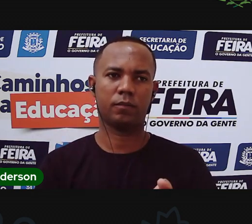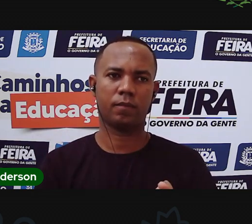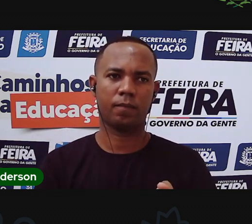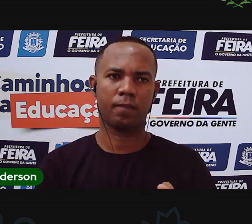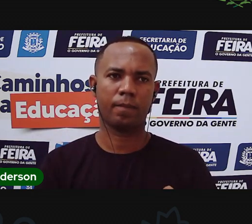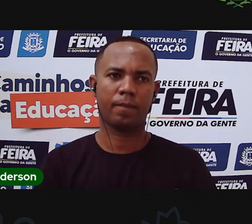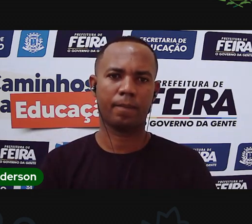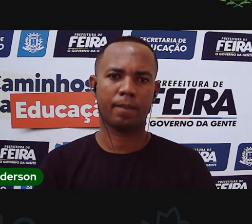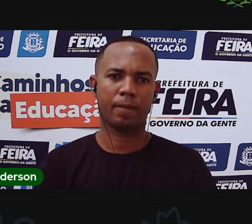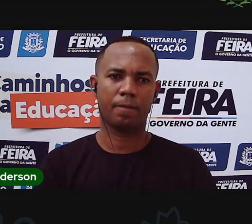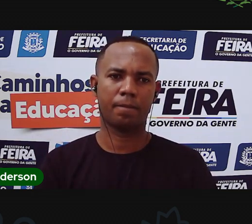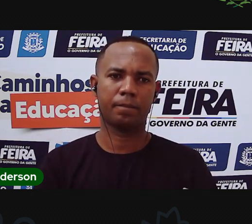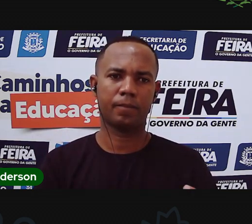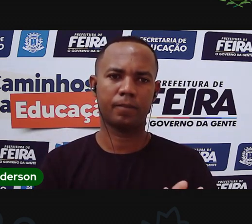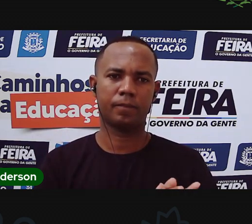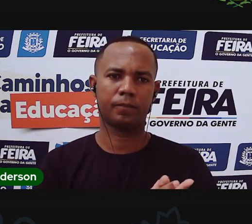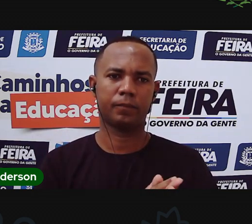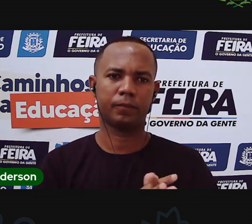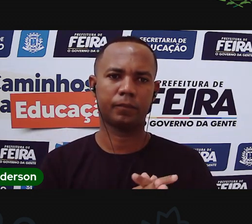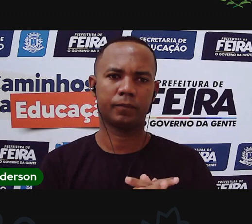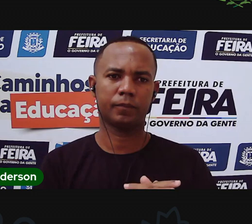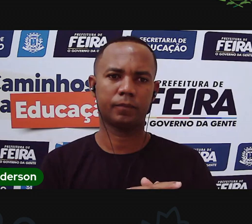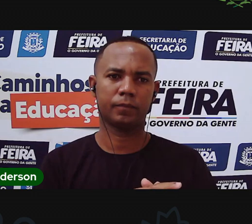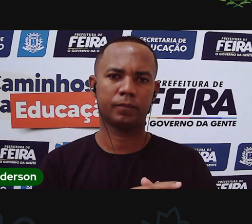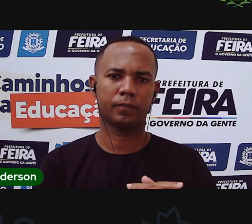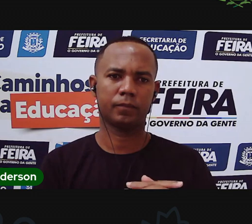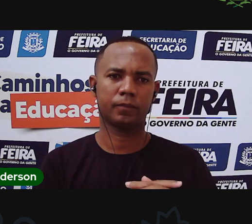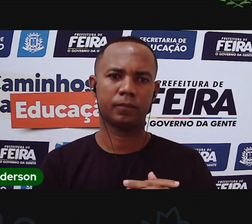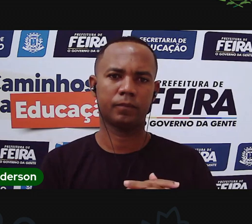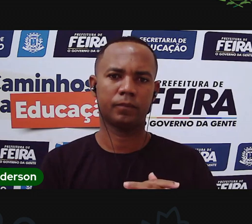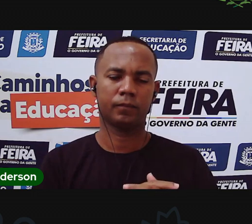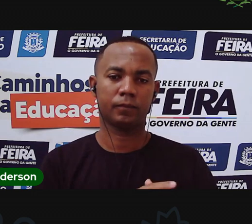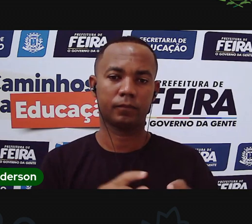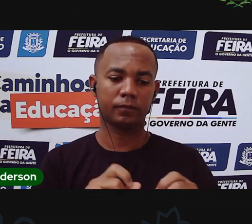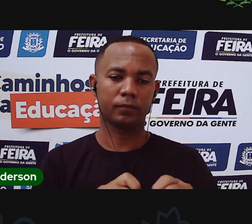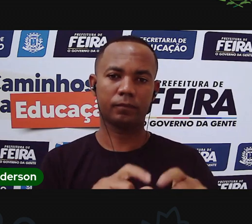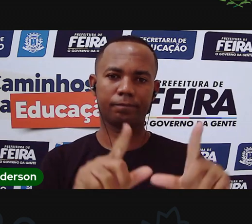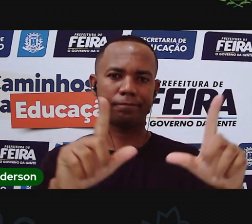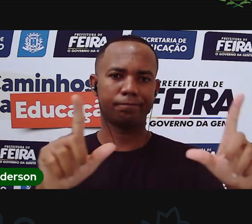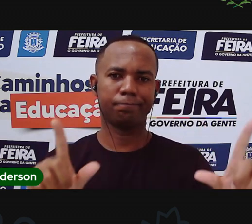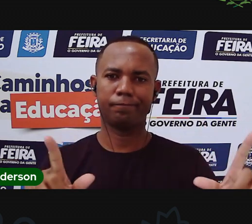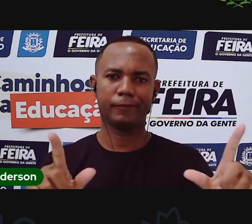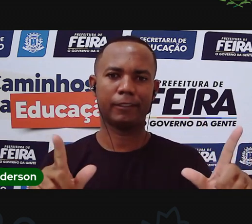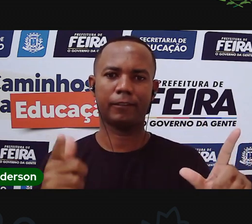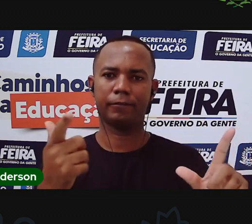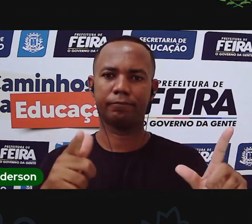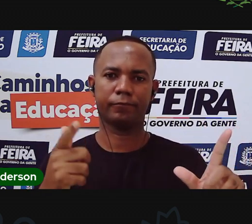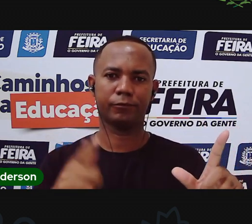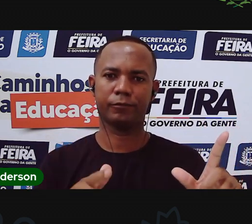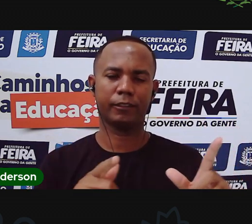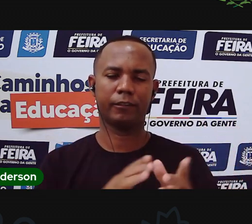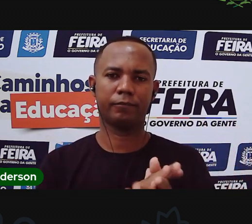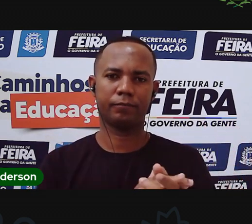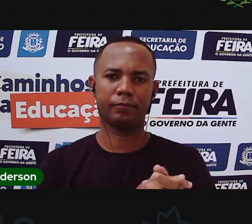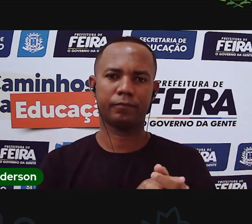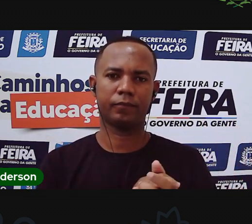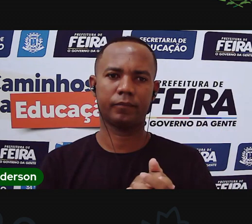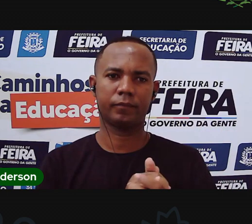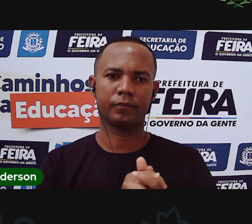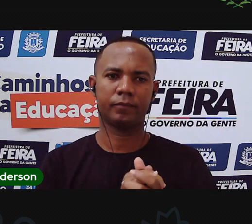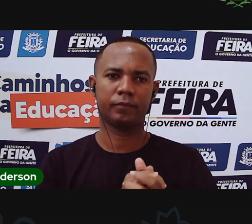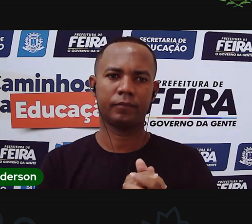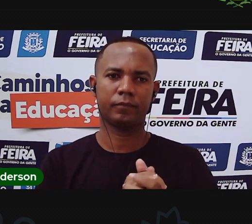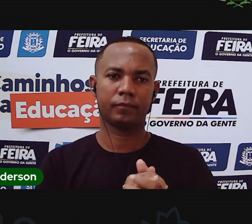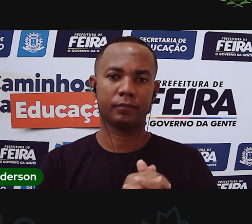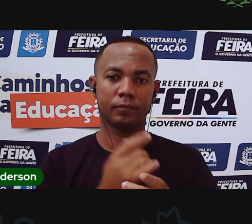Cadê? Não está aparecendo? Não, não, a tela não está aparecendo no tech, por favor.